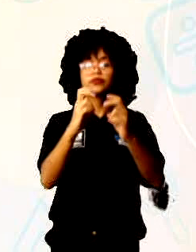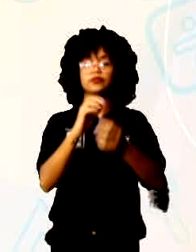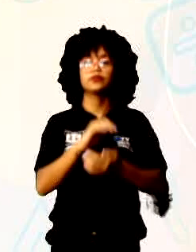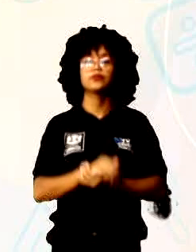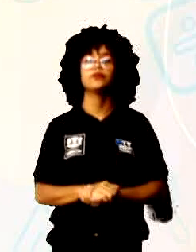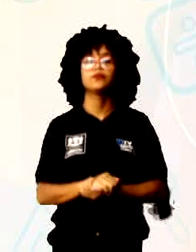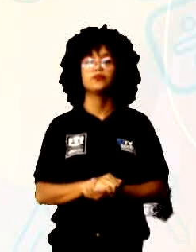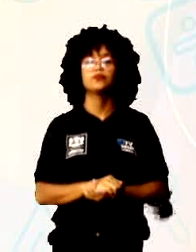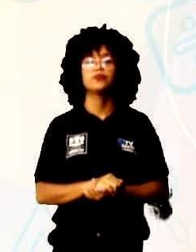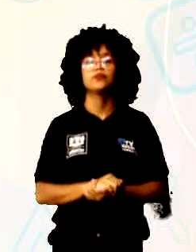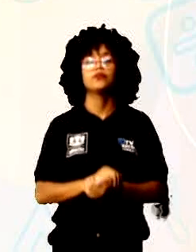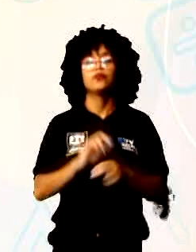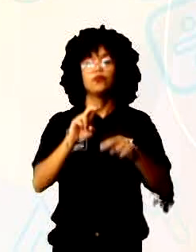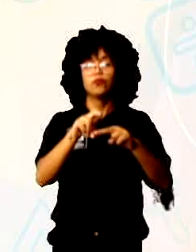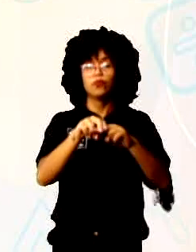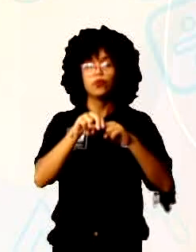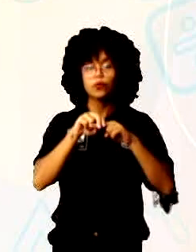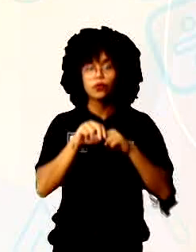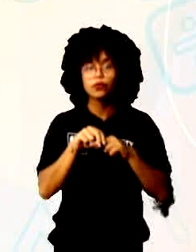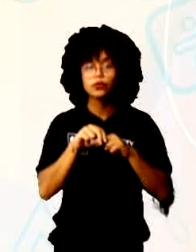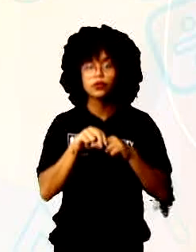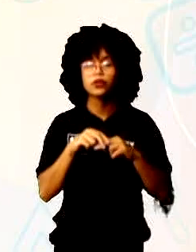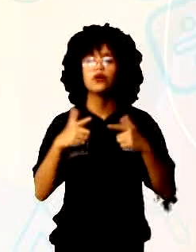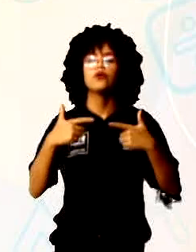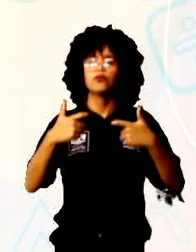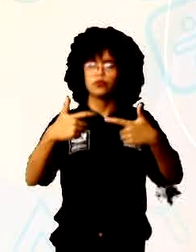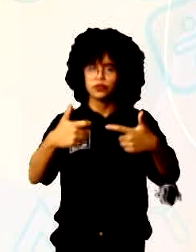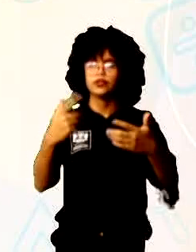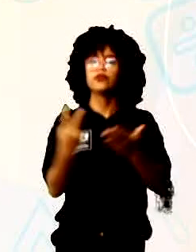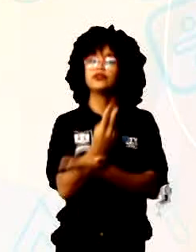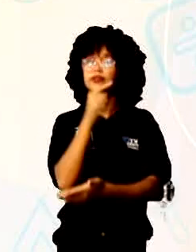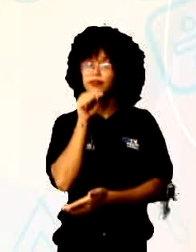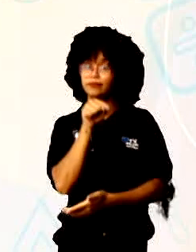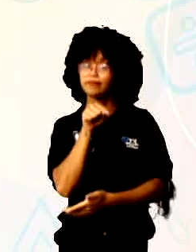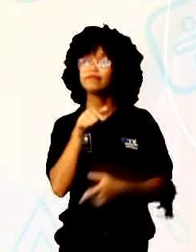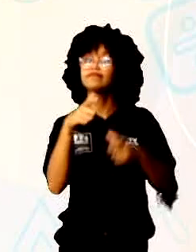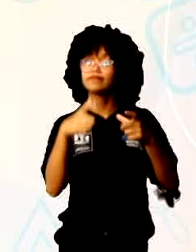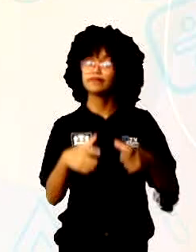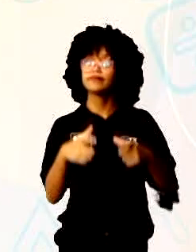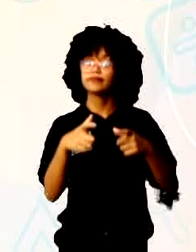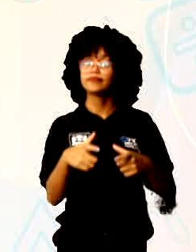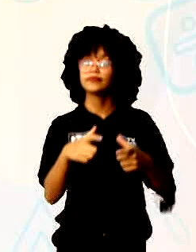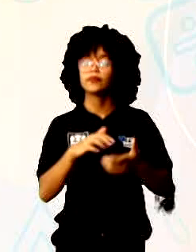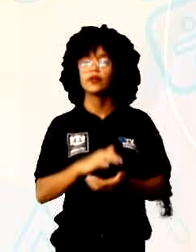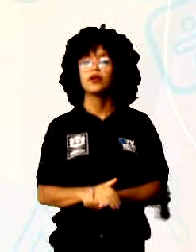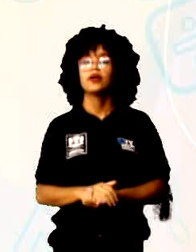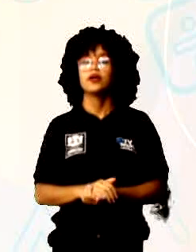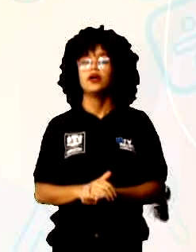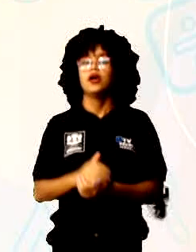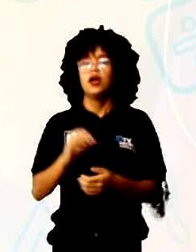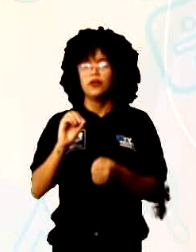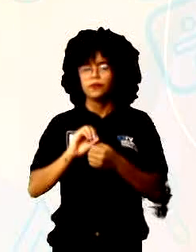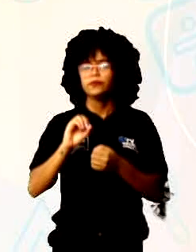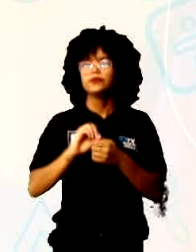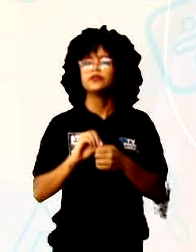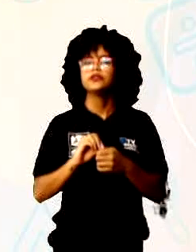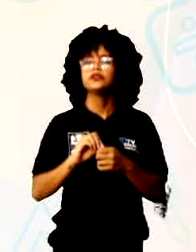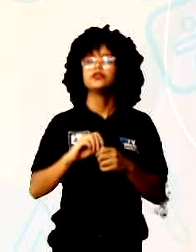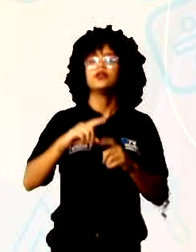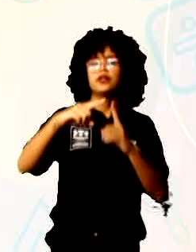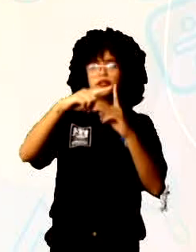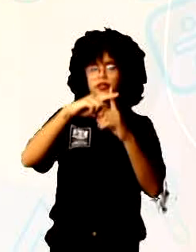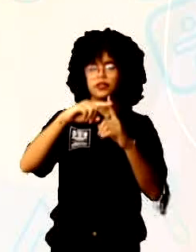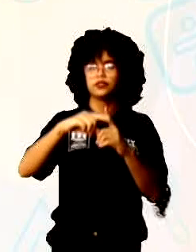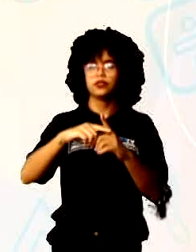justamente por causa da batalha que aconteceu ali não é E aí foi criada essa igreja como forma de